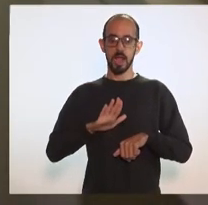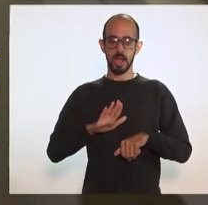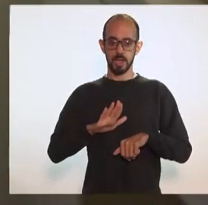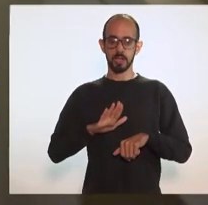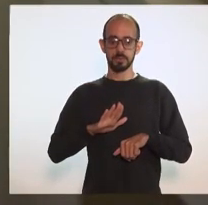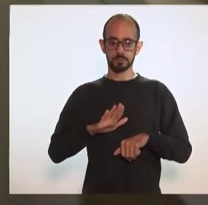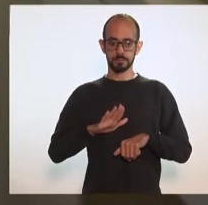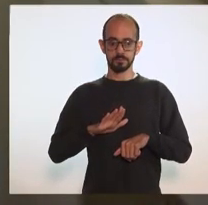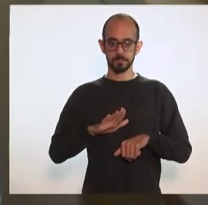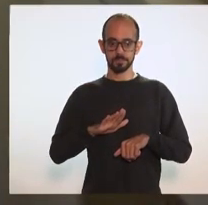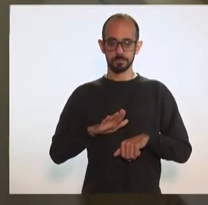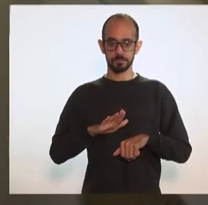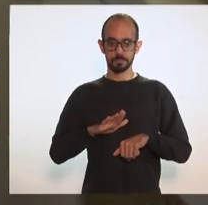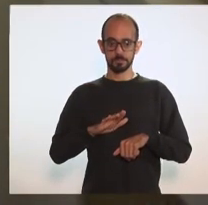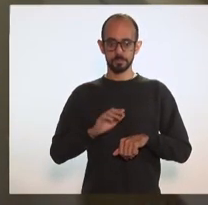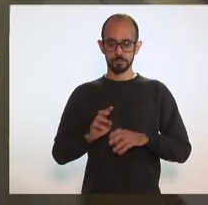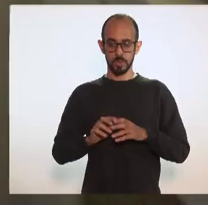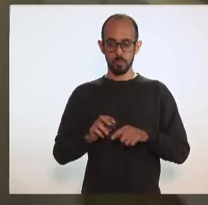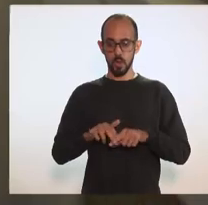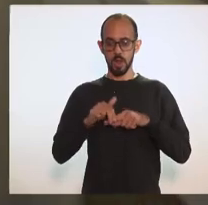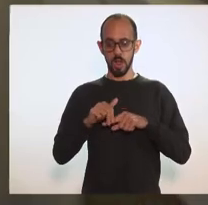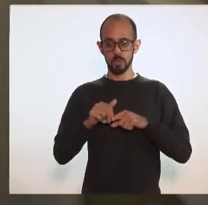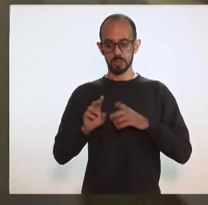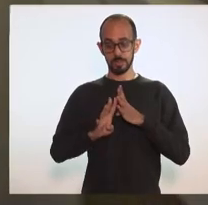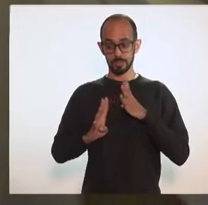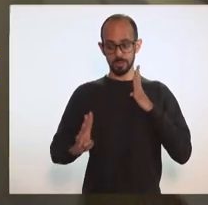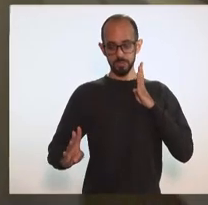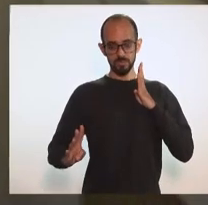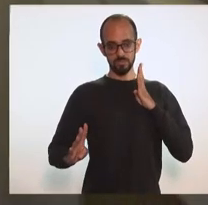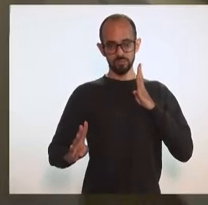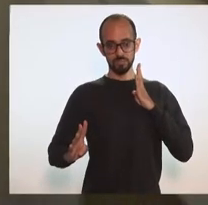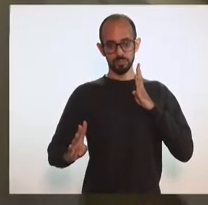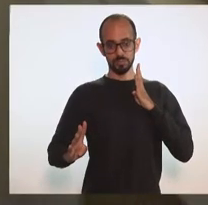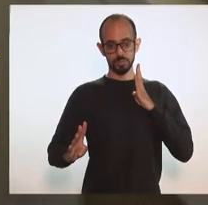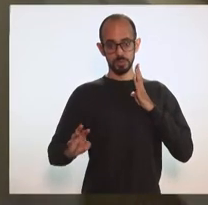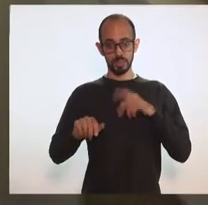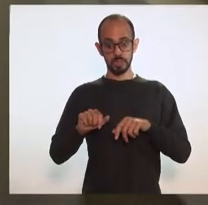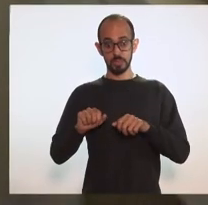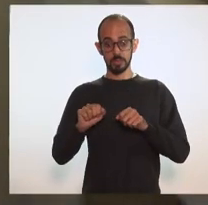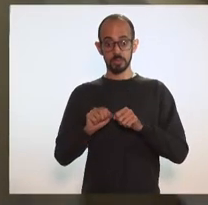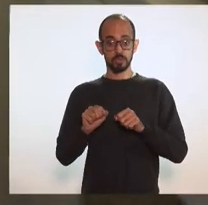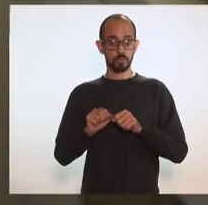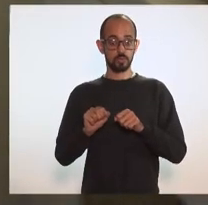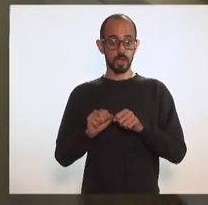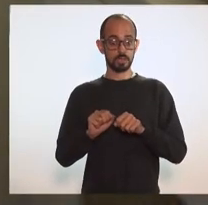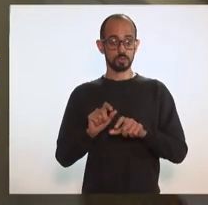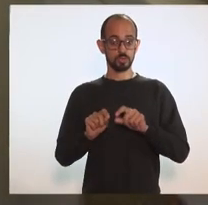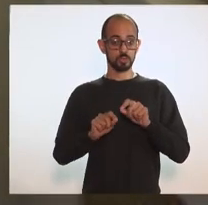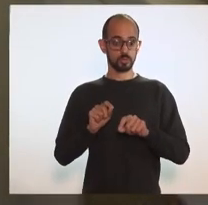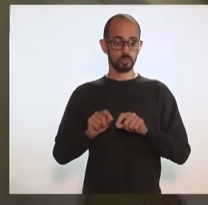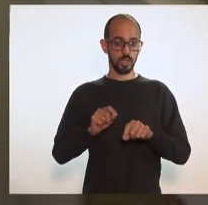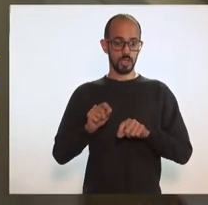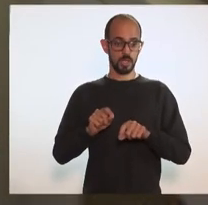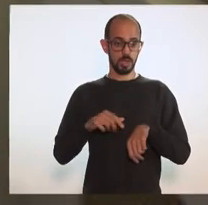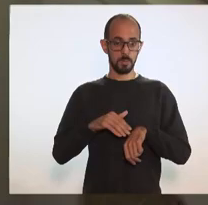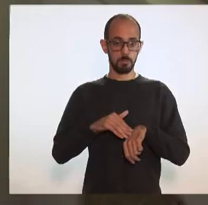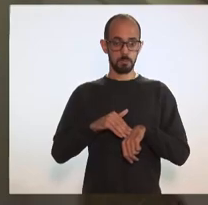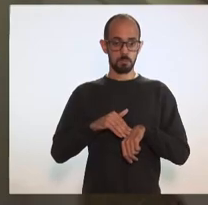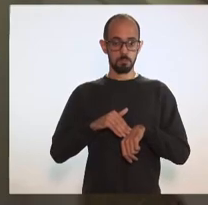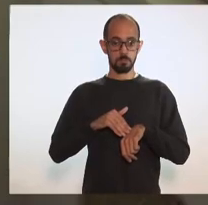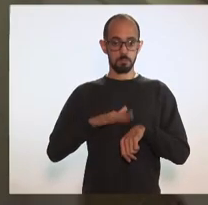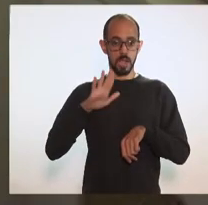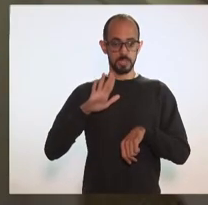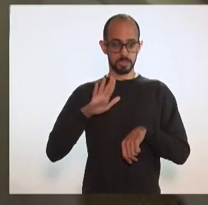Daqueles que ficam na fila e também isso expressam um aumento